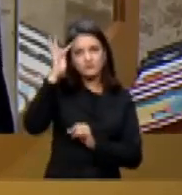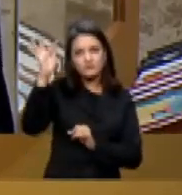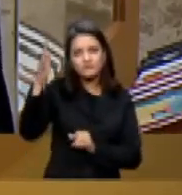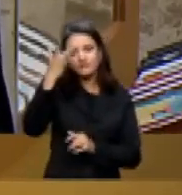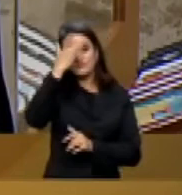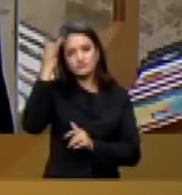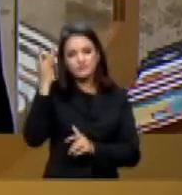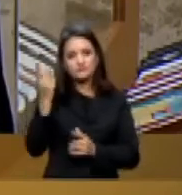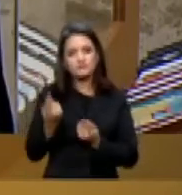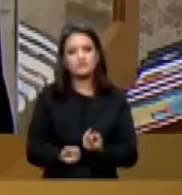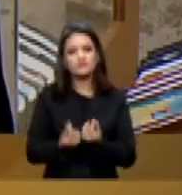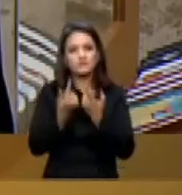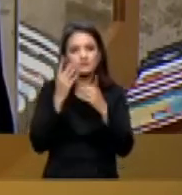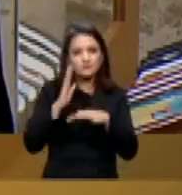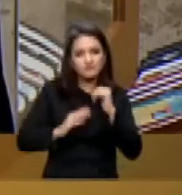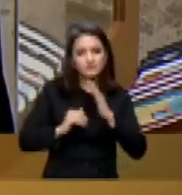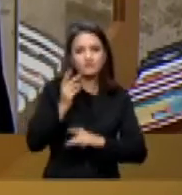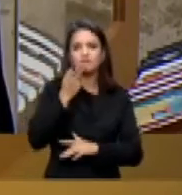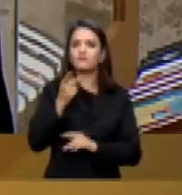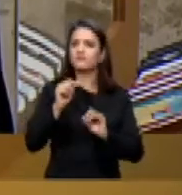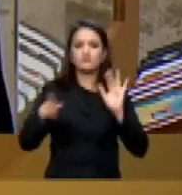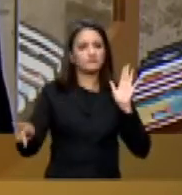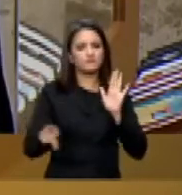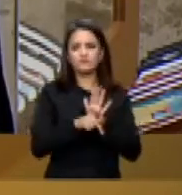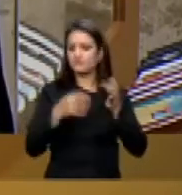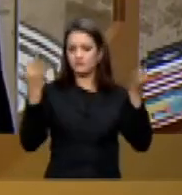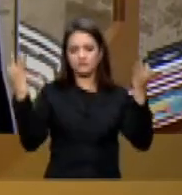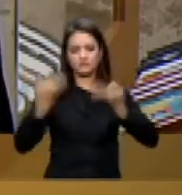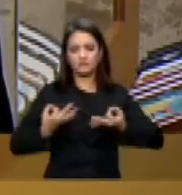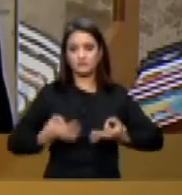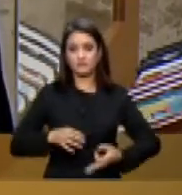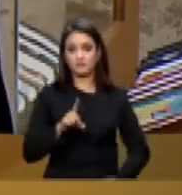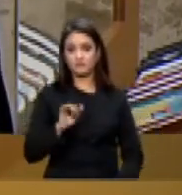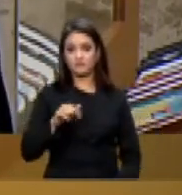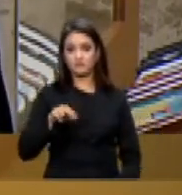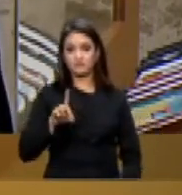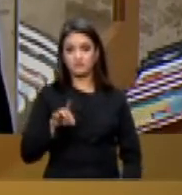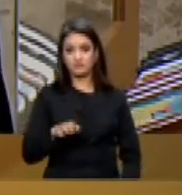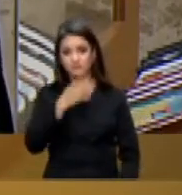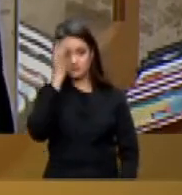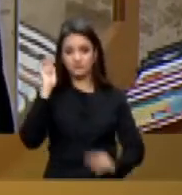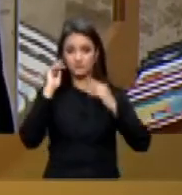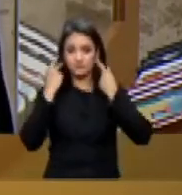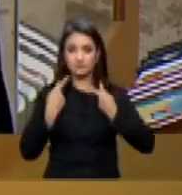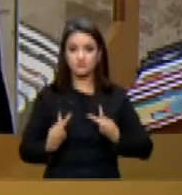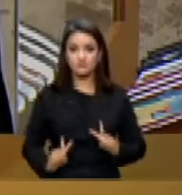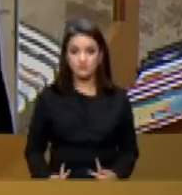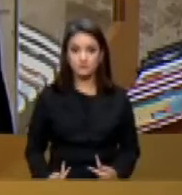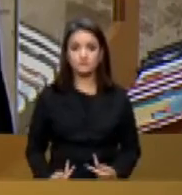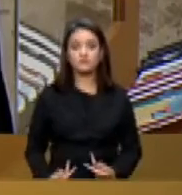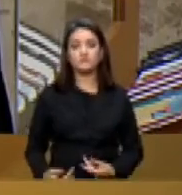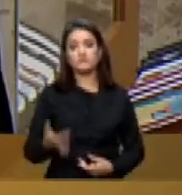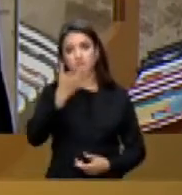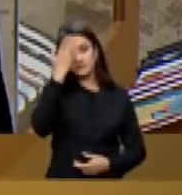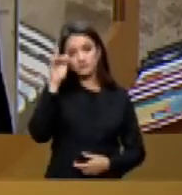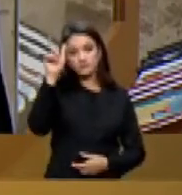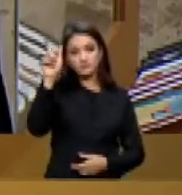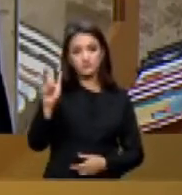como inerentes à dignidade da pessoa humana, como sujeitos